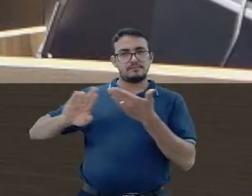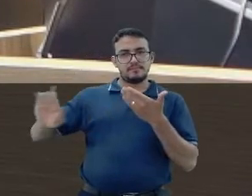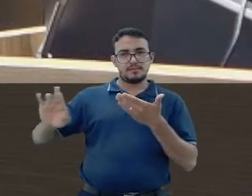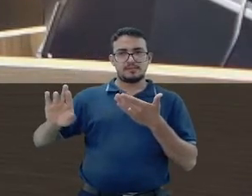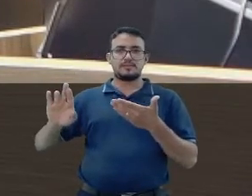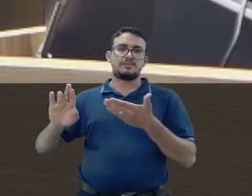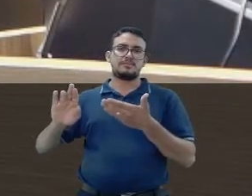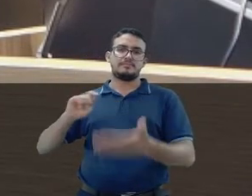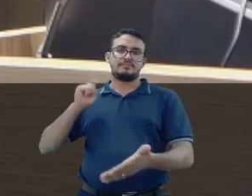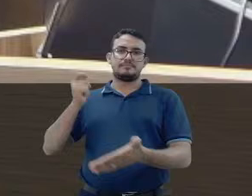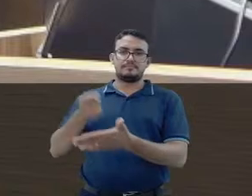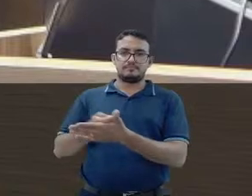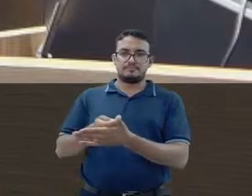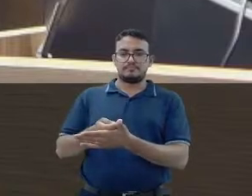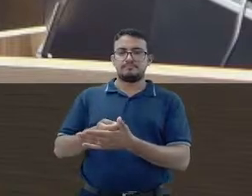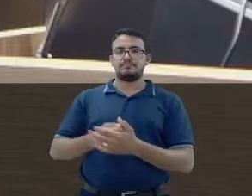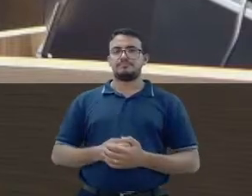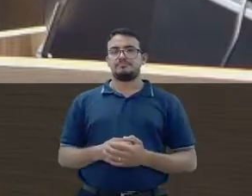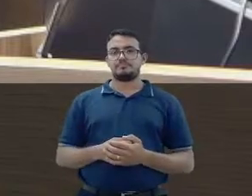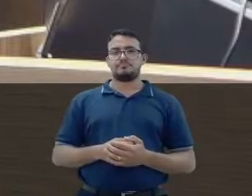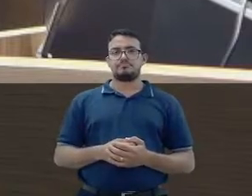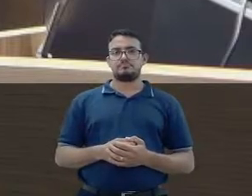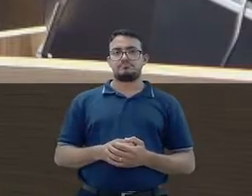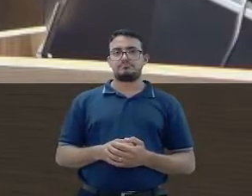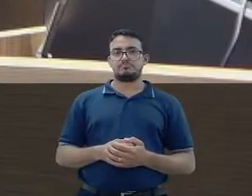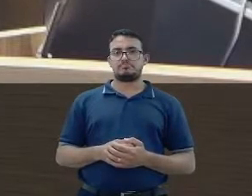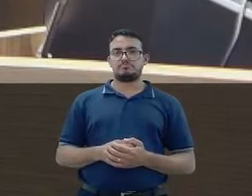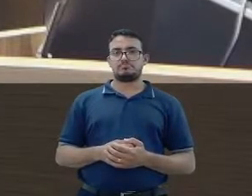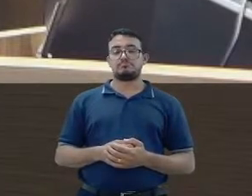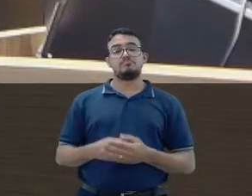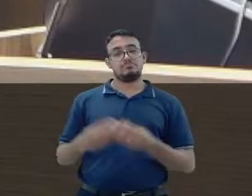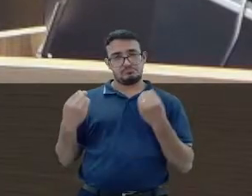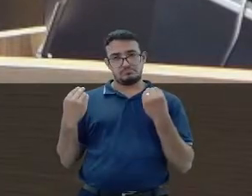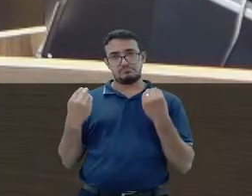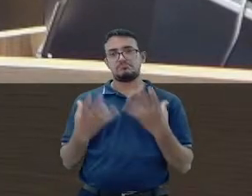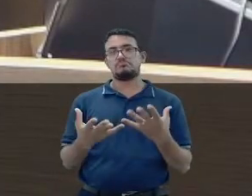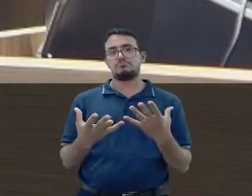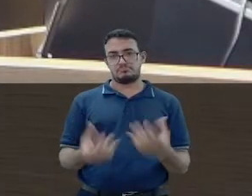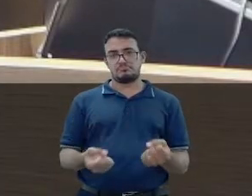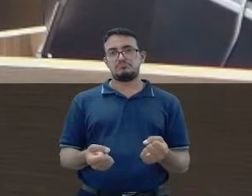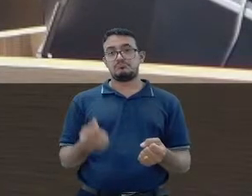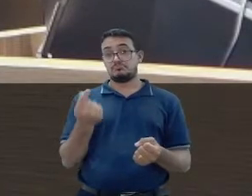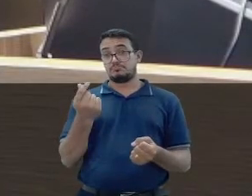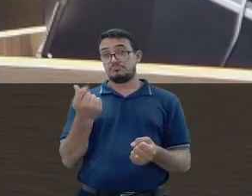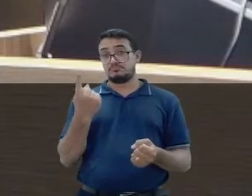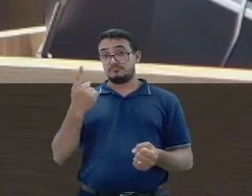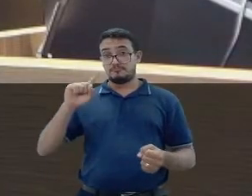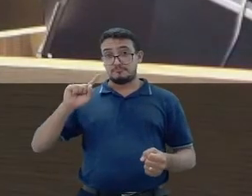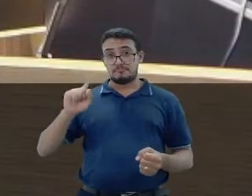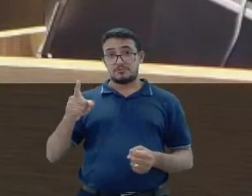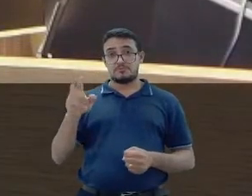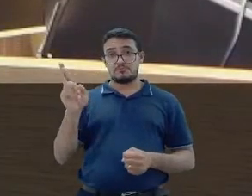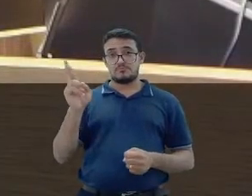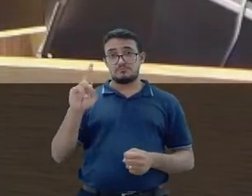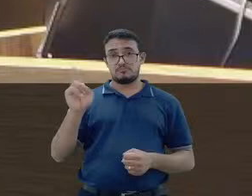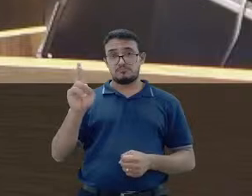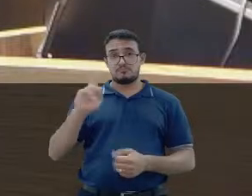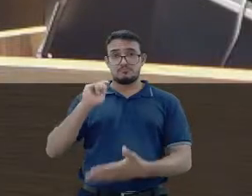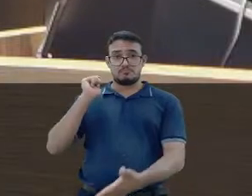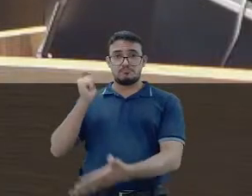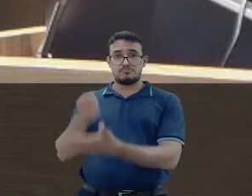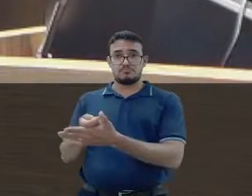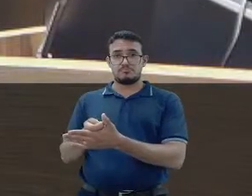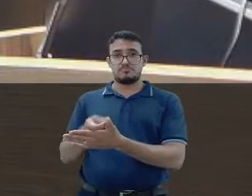honorários periciais. Nesse sentido, então, o provimento fixo em R$ 1.000 a serem pagos por dotação orçamentária da